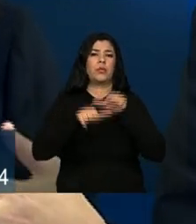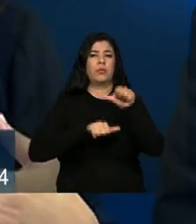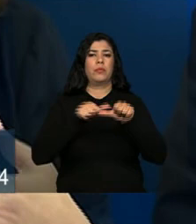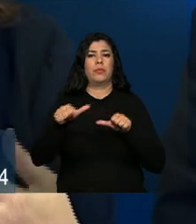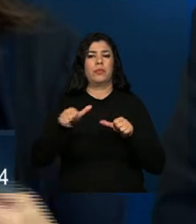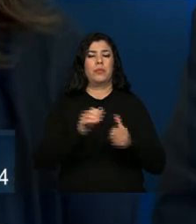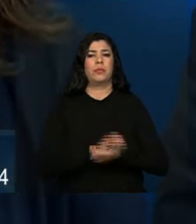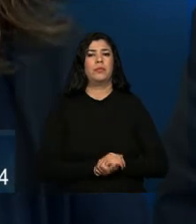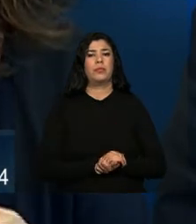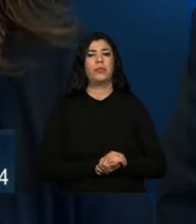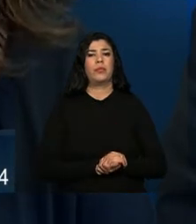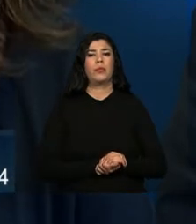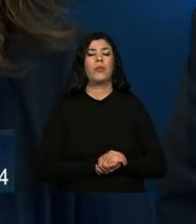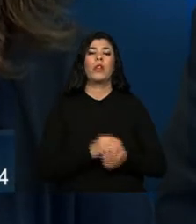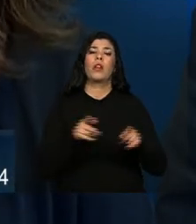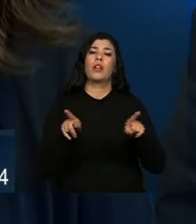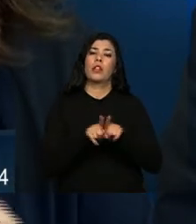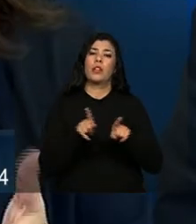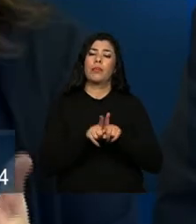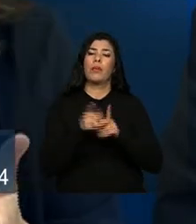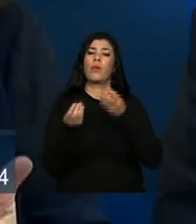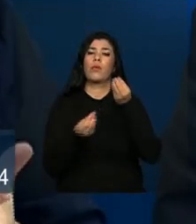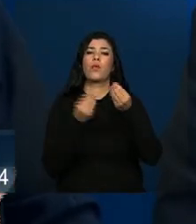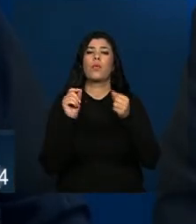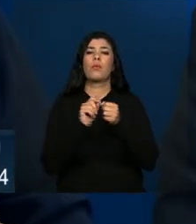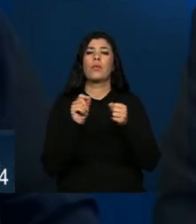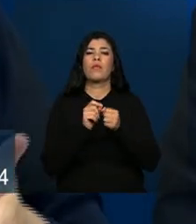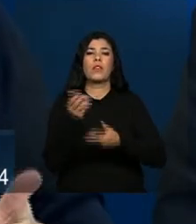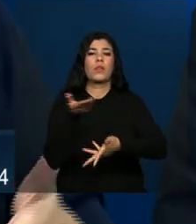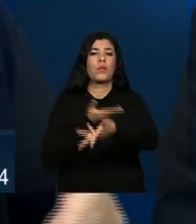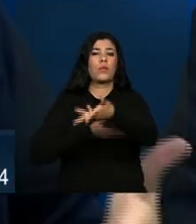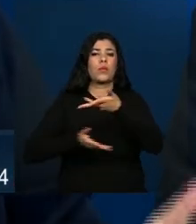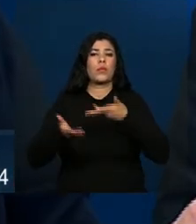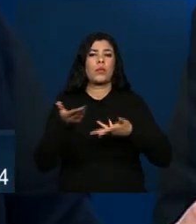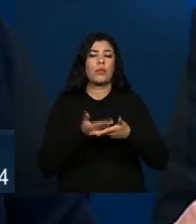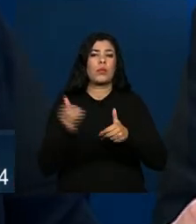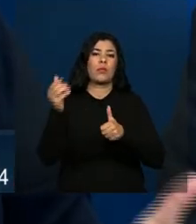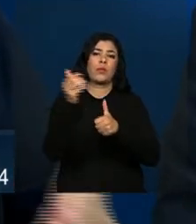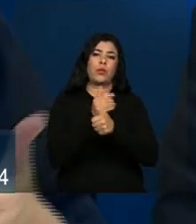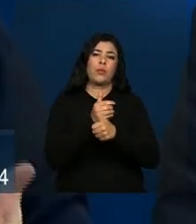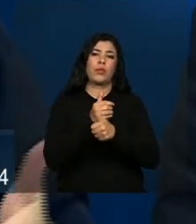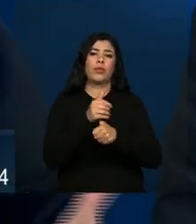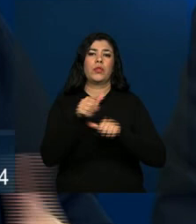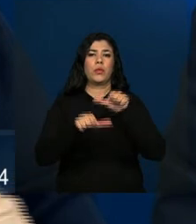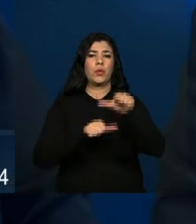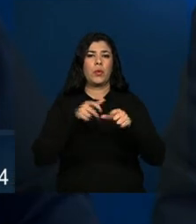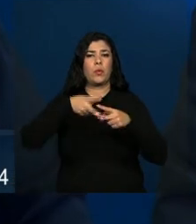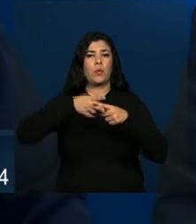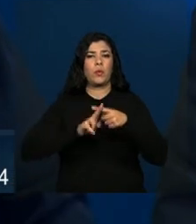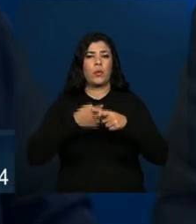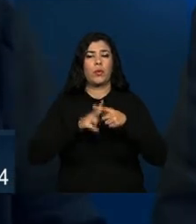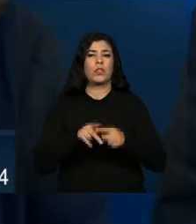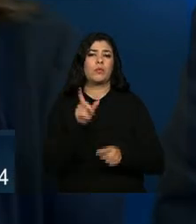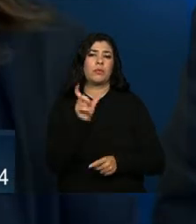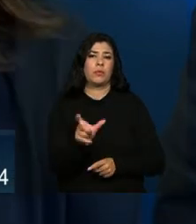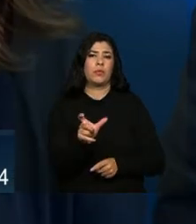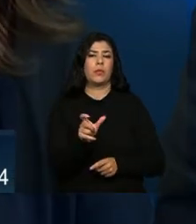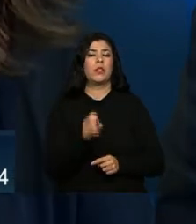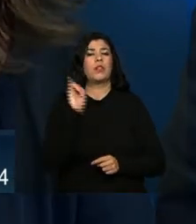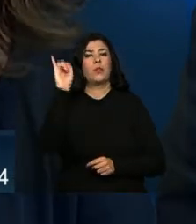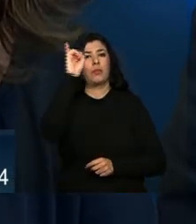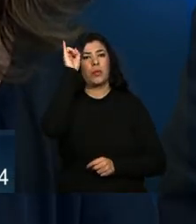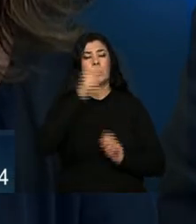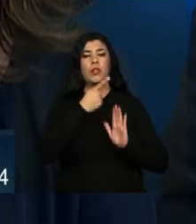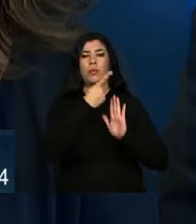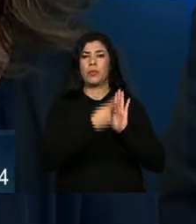campanha a forma de realização do ritual por isso que para nós aqui é muito importante a portaria editada em 2012